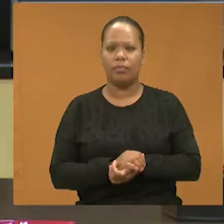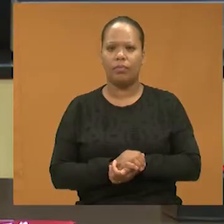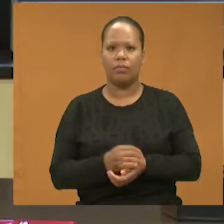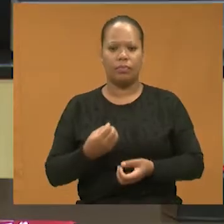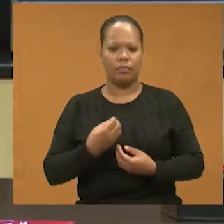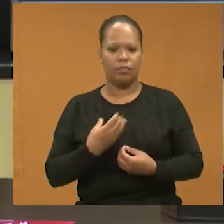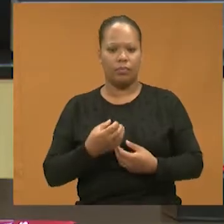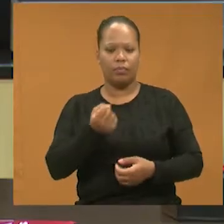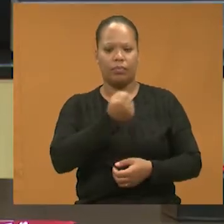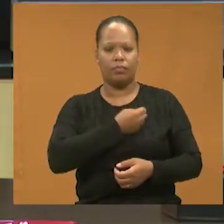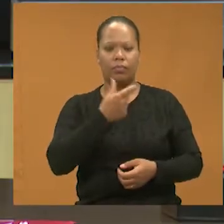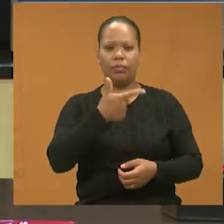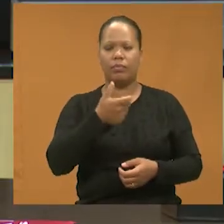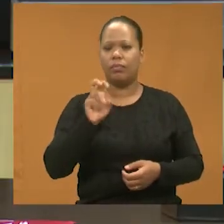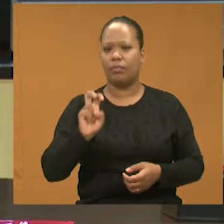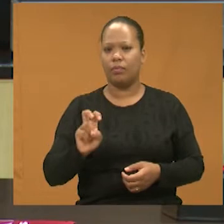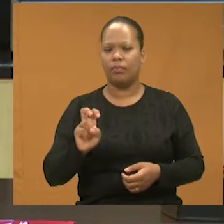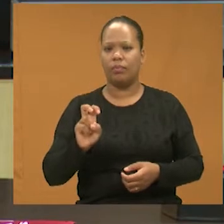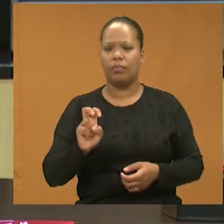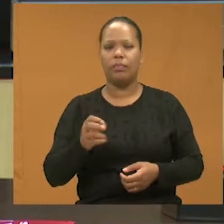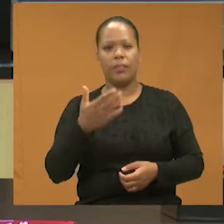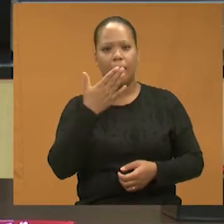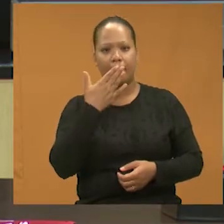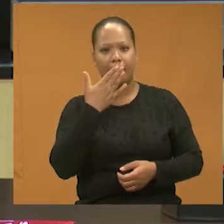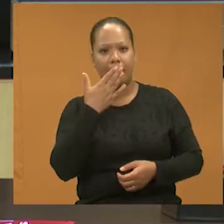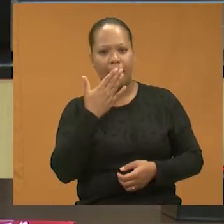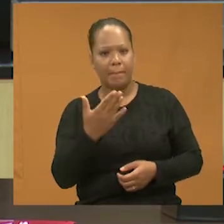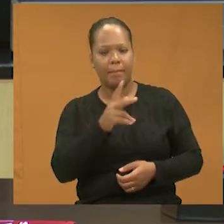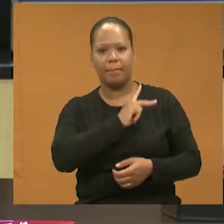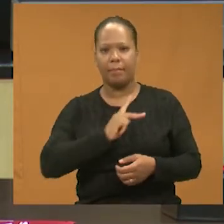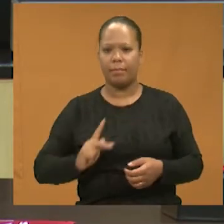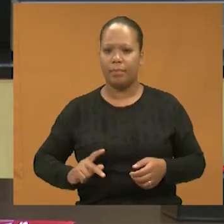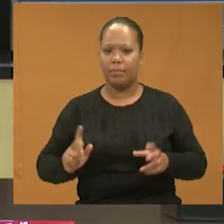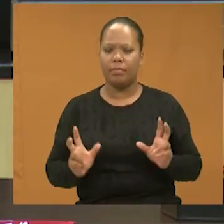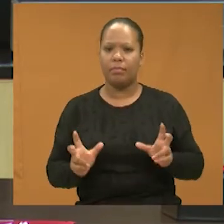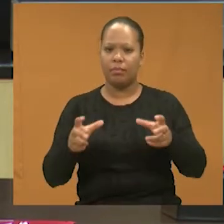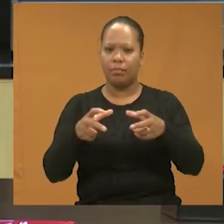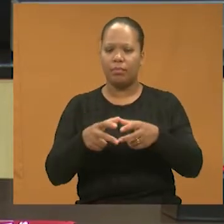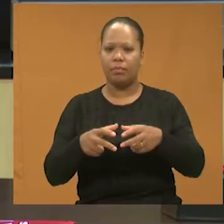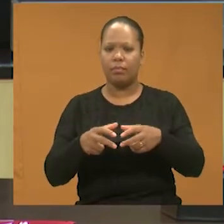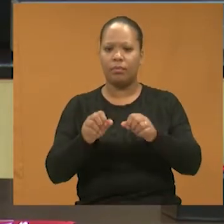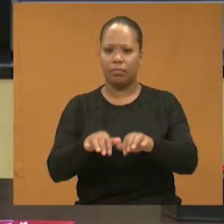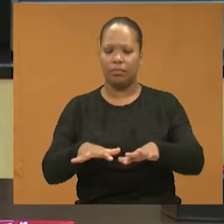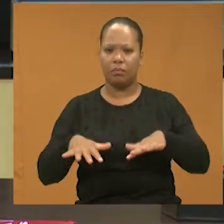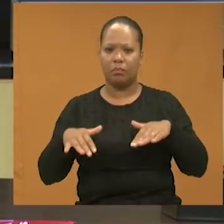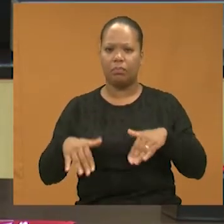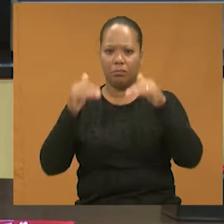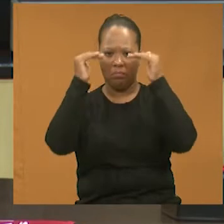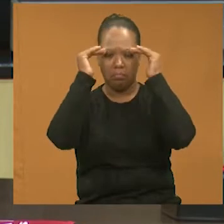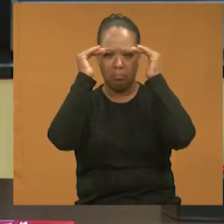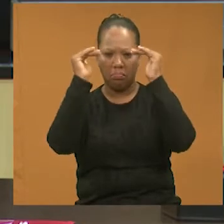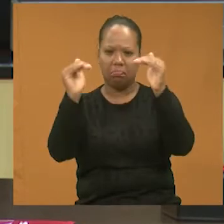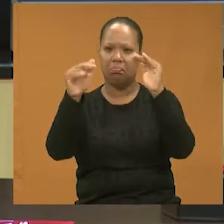Pedido de informação número 25. Requeremos ao excelentíssimo senhor presidente desta casa, ouvido e aprovado pela